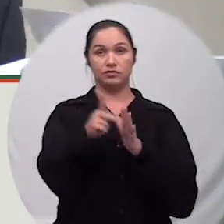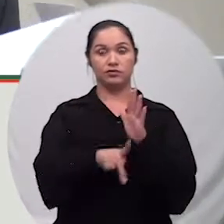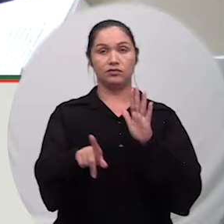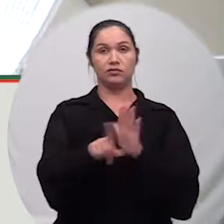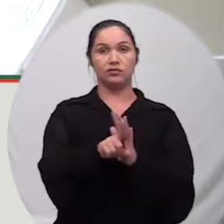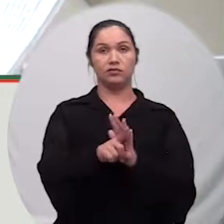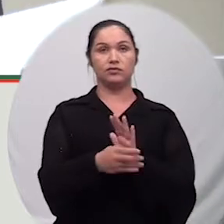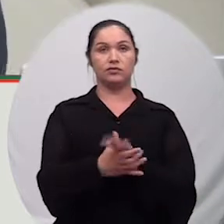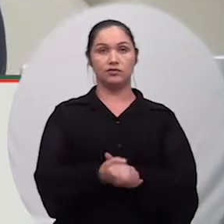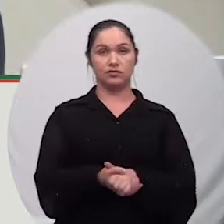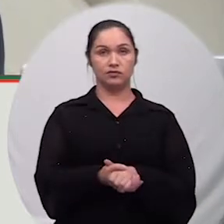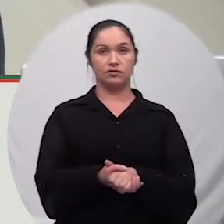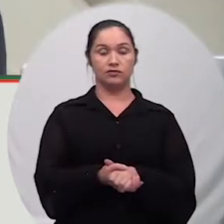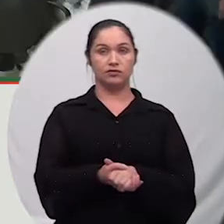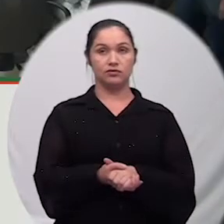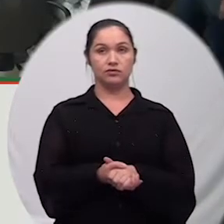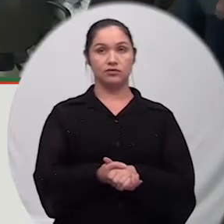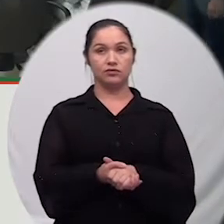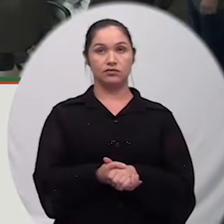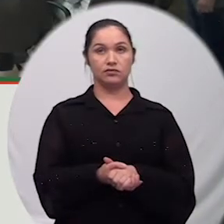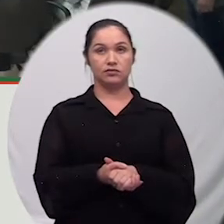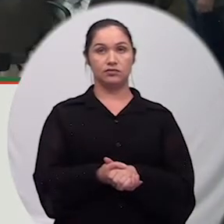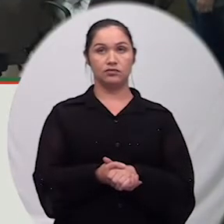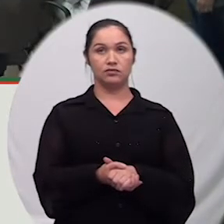Está em discussão o projeto.